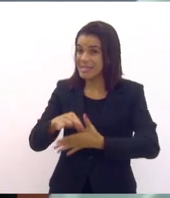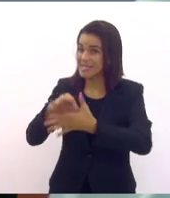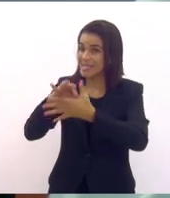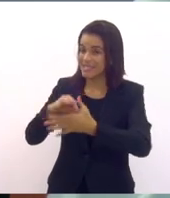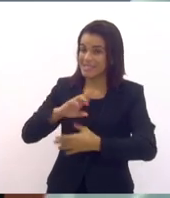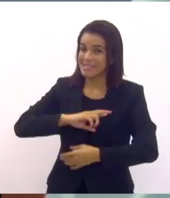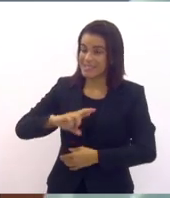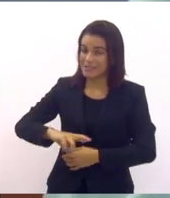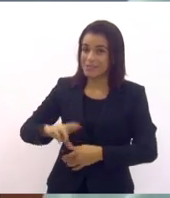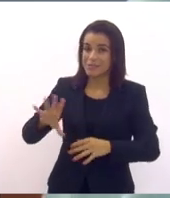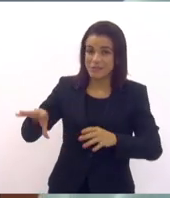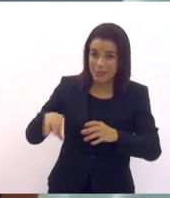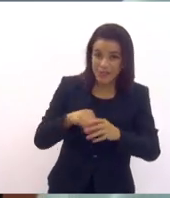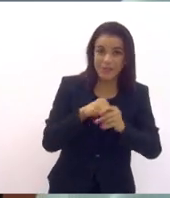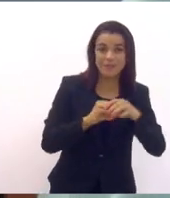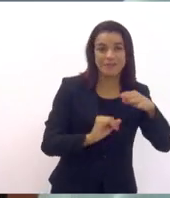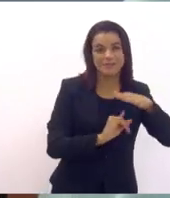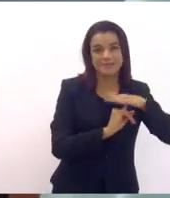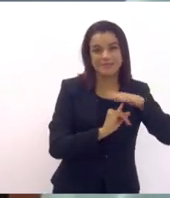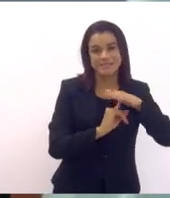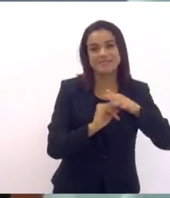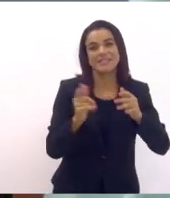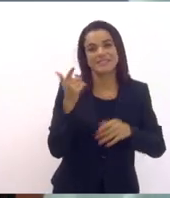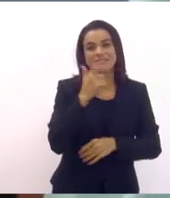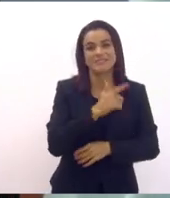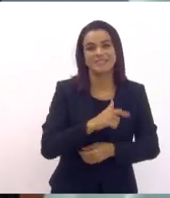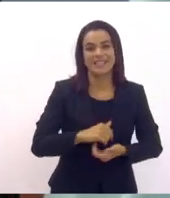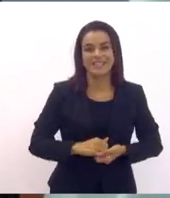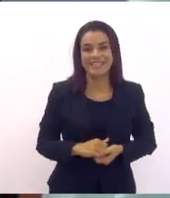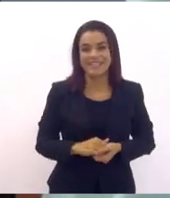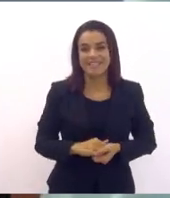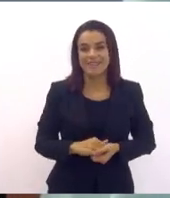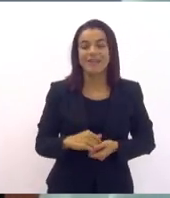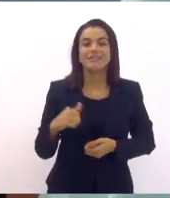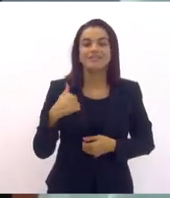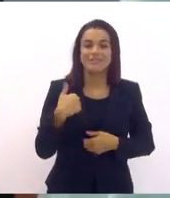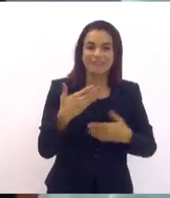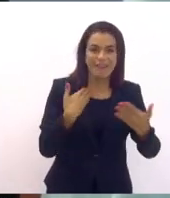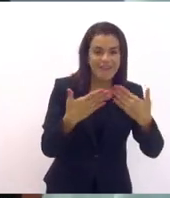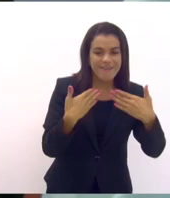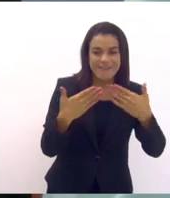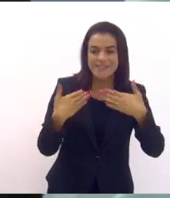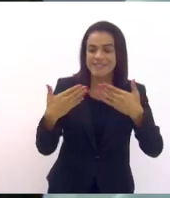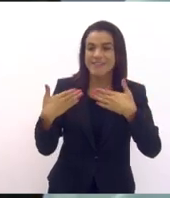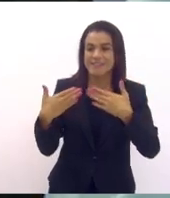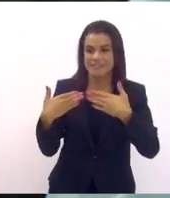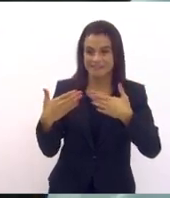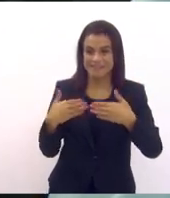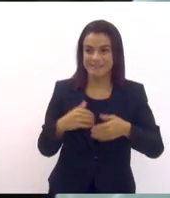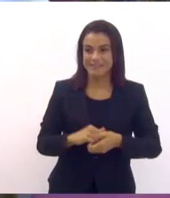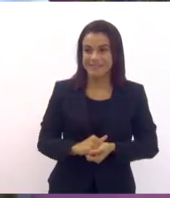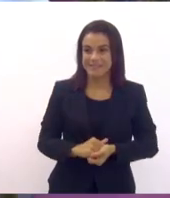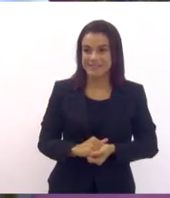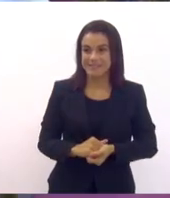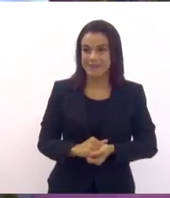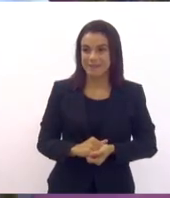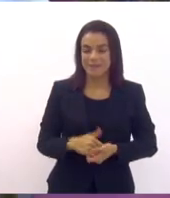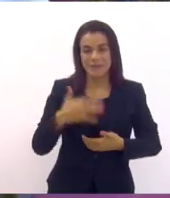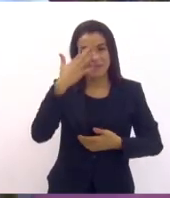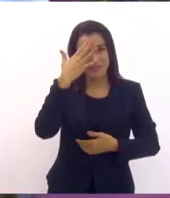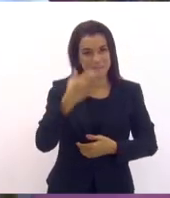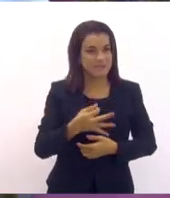religiosas que compõem as instituições a gente vai trazer tá a gente vai falar com eles e vai trazer tá tem